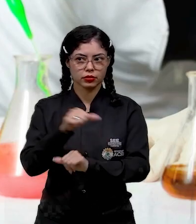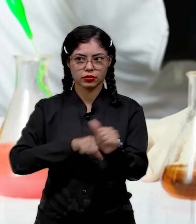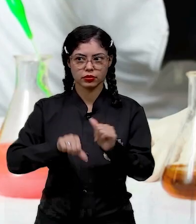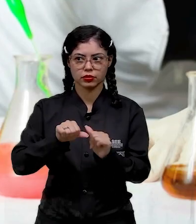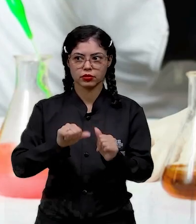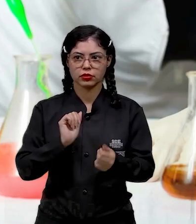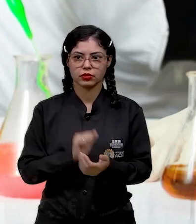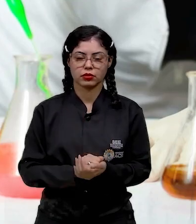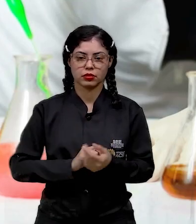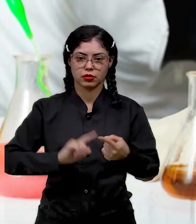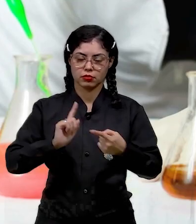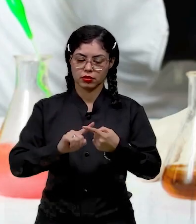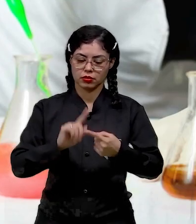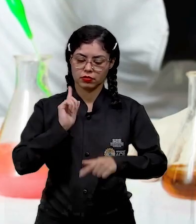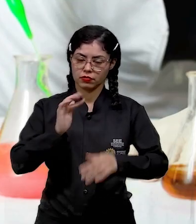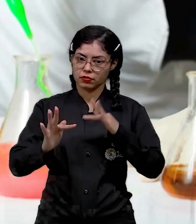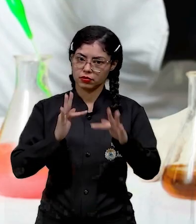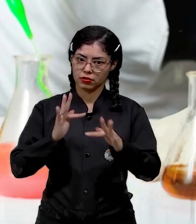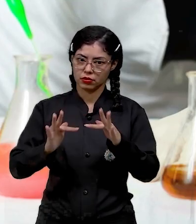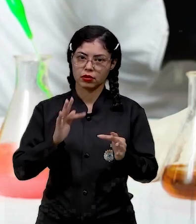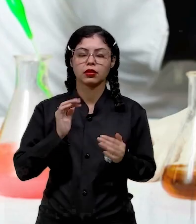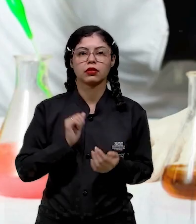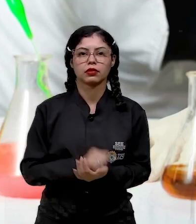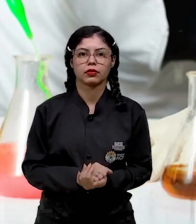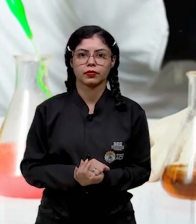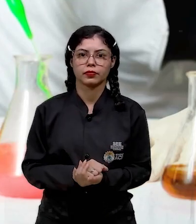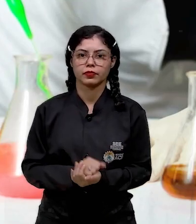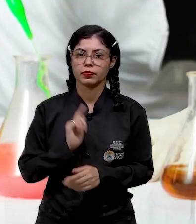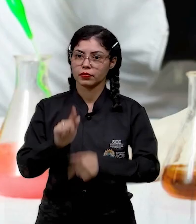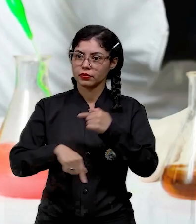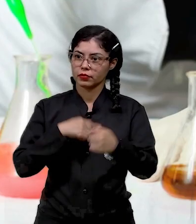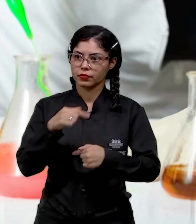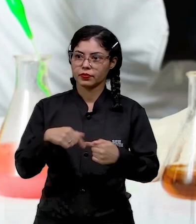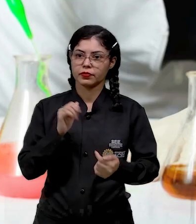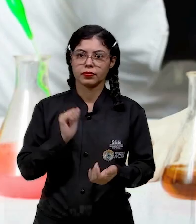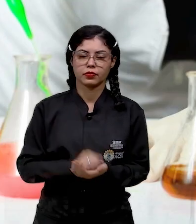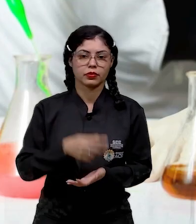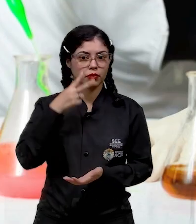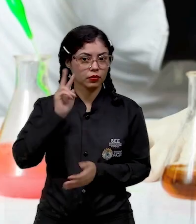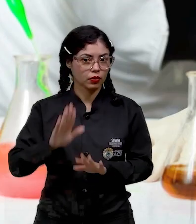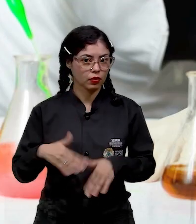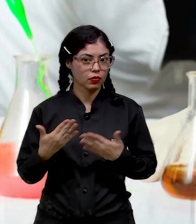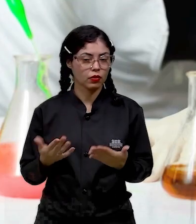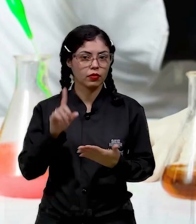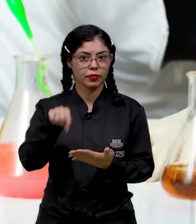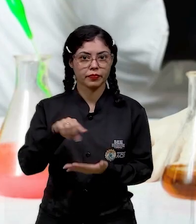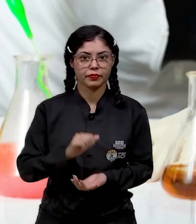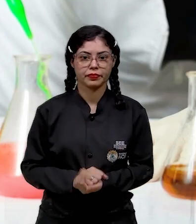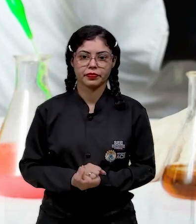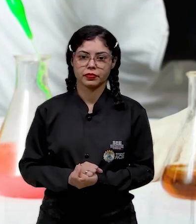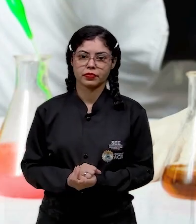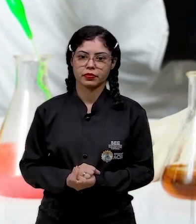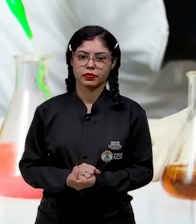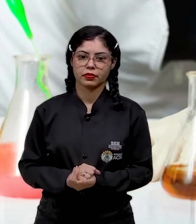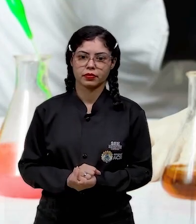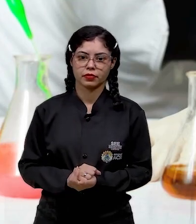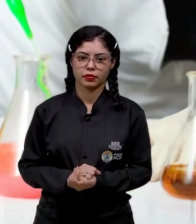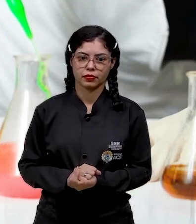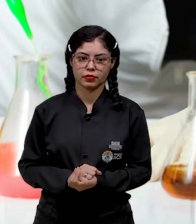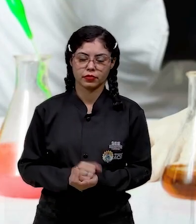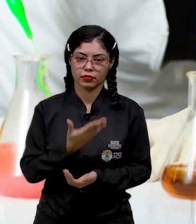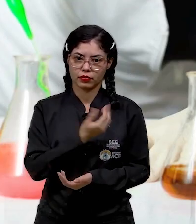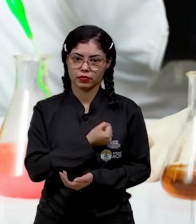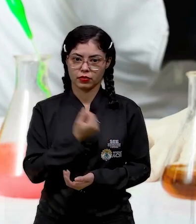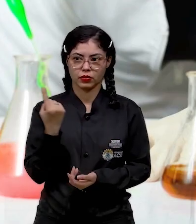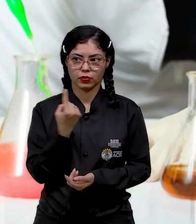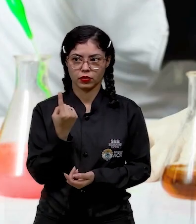físicas, nessa aula a gente falou das transformações químicas. Vamos ver quais são elas, gente. Alternativa, aqui o número 1